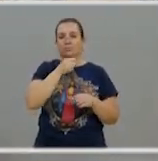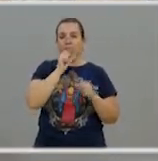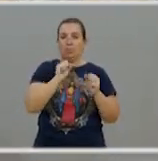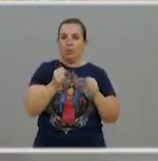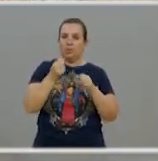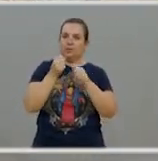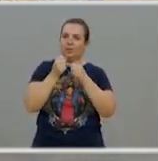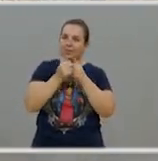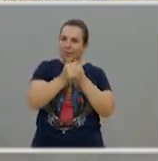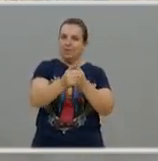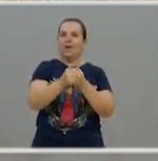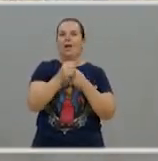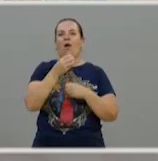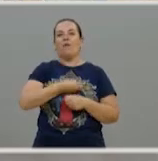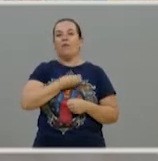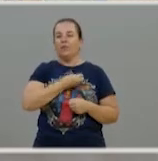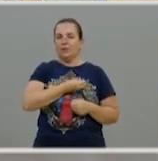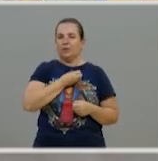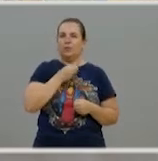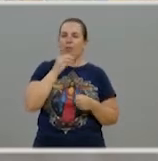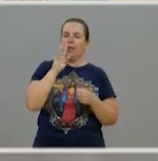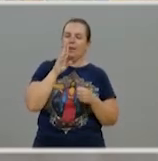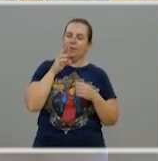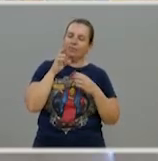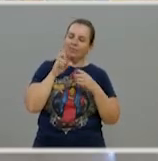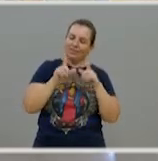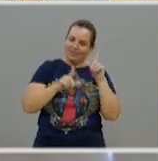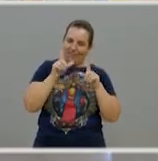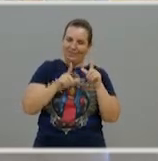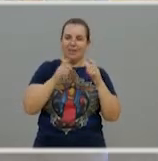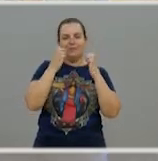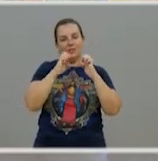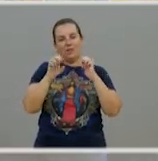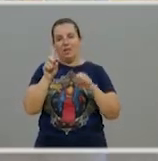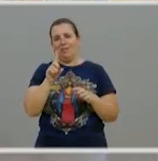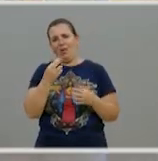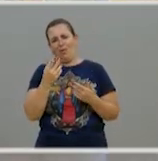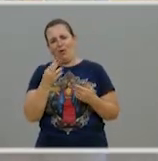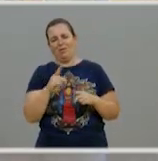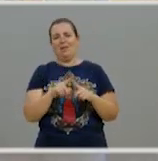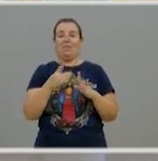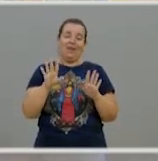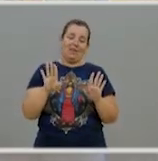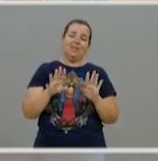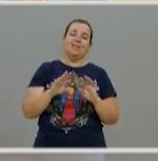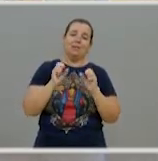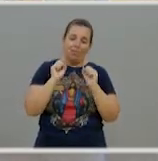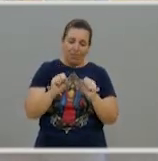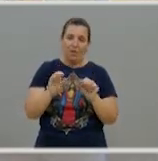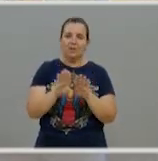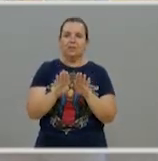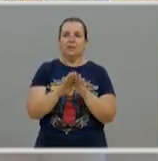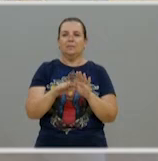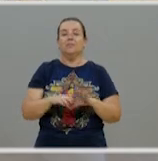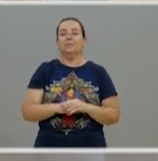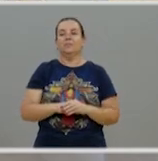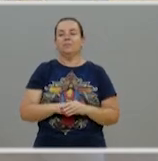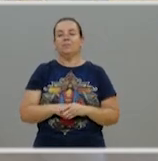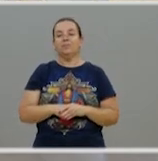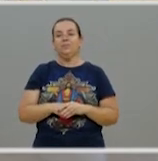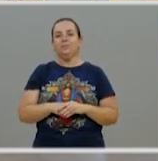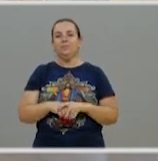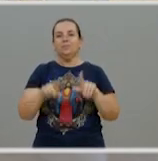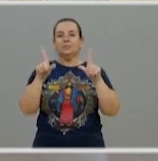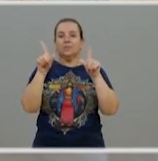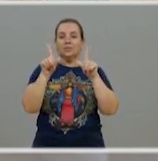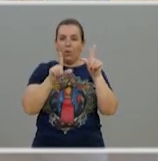vivo pela TV Evangelizar. Claro, não é a mesma coisa. Você quer um exemplo? Assistir